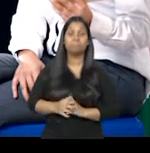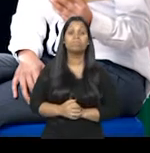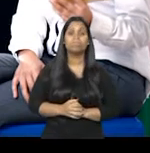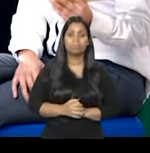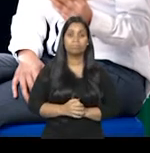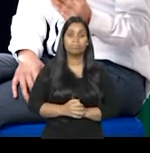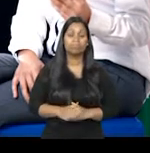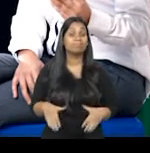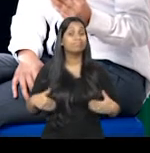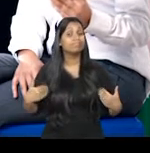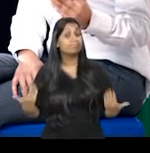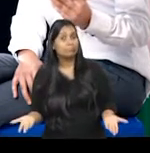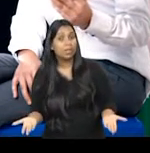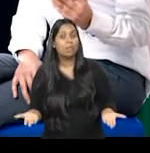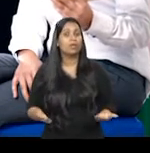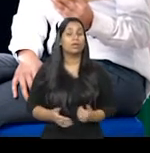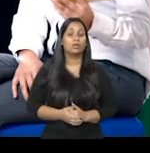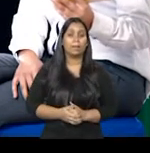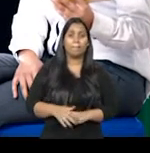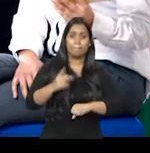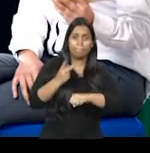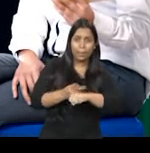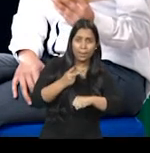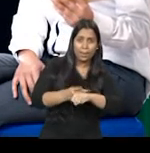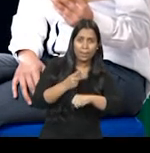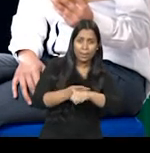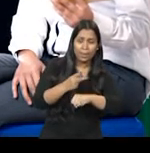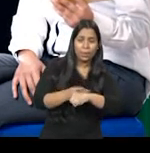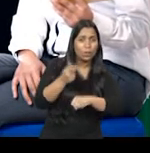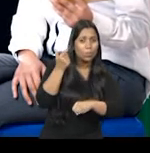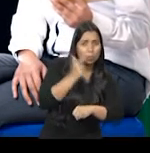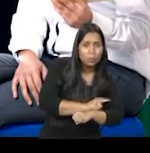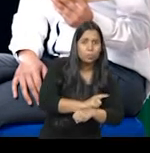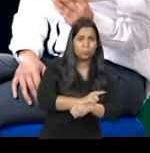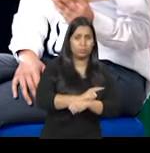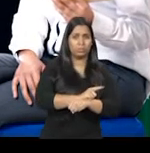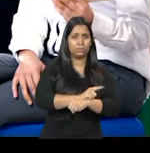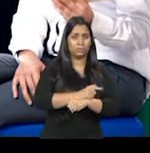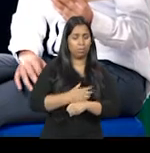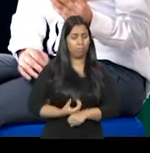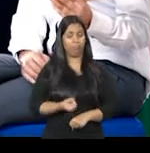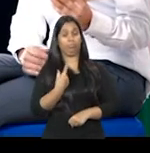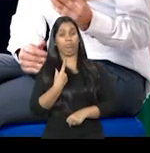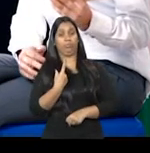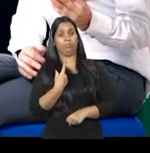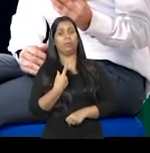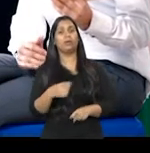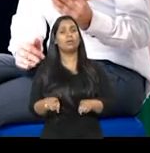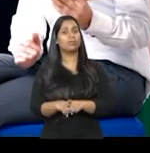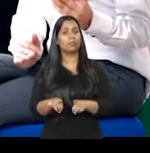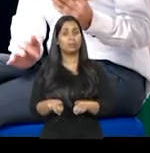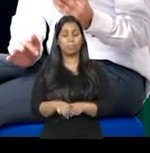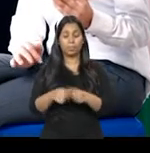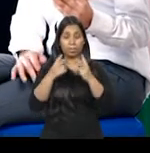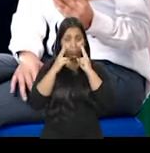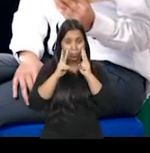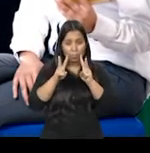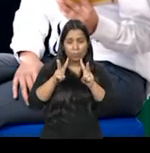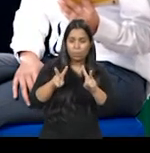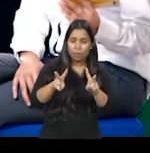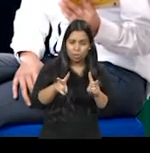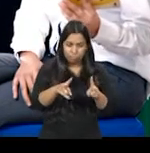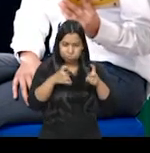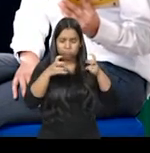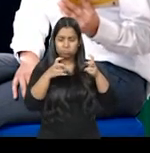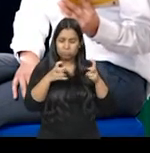mesmas, até que de pedras se tornam em espanto de inocência, e com tal olhar de